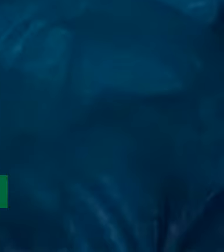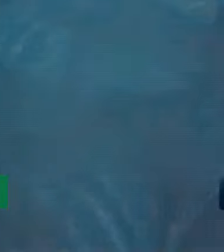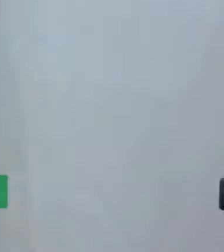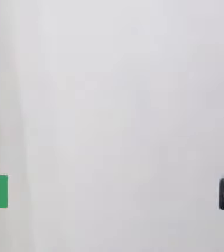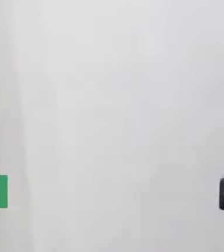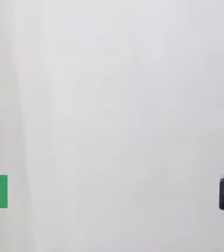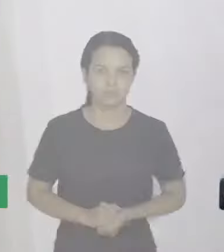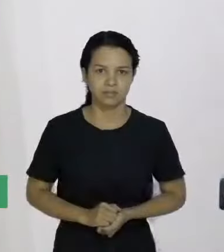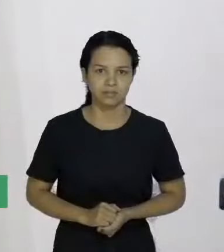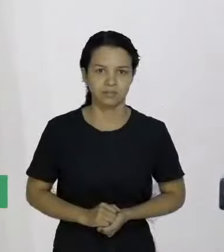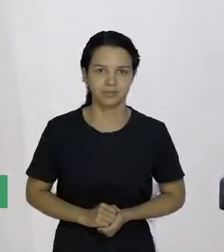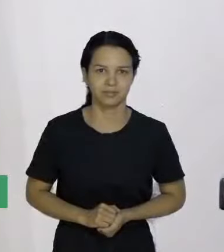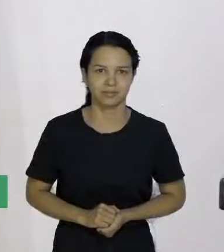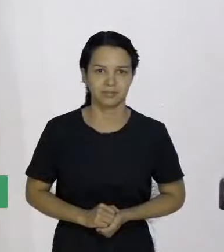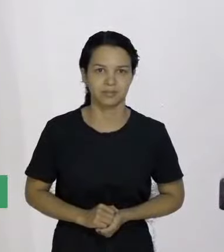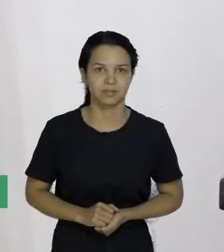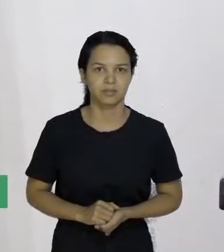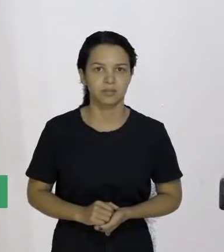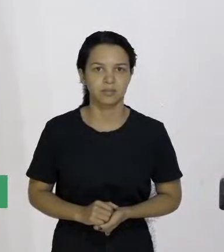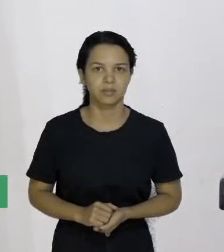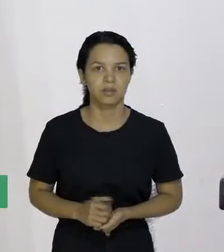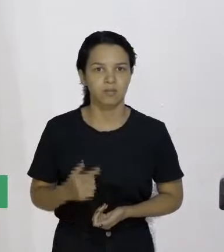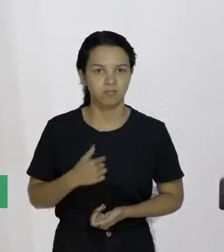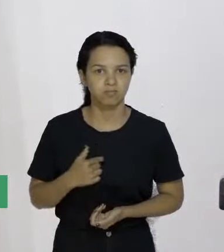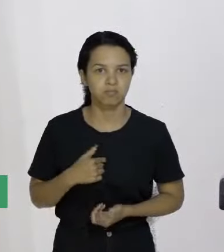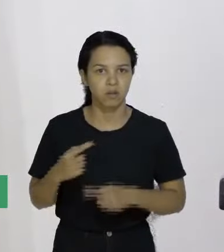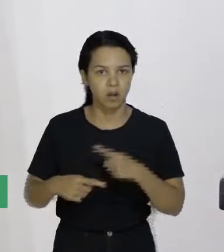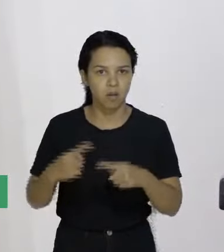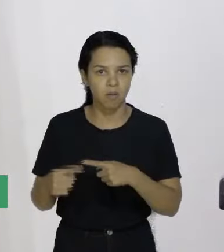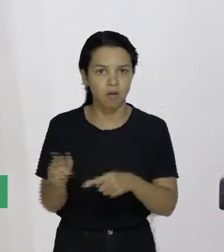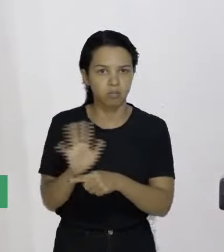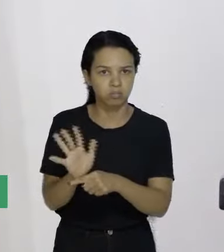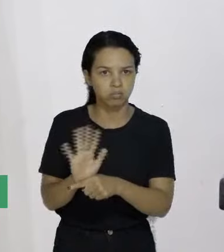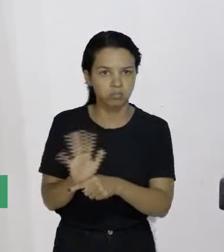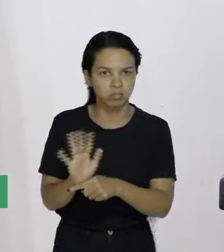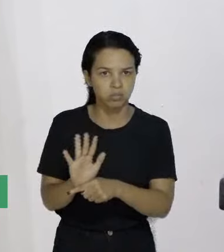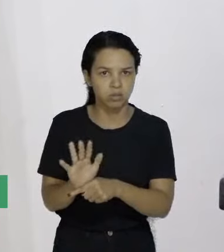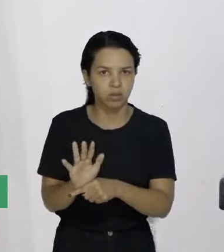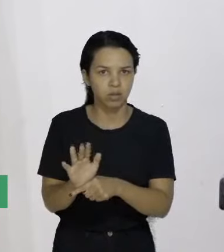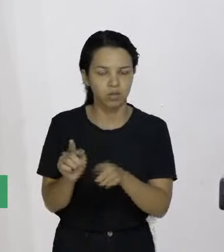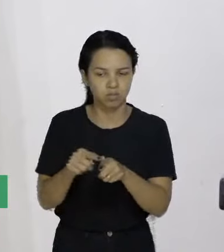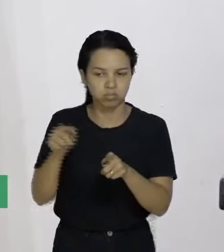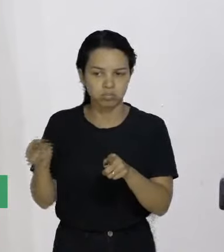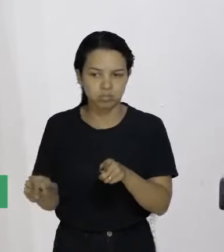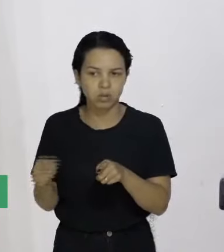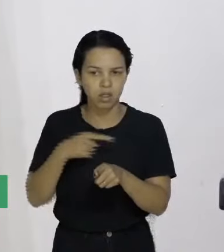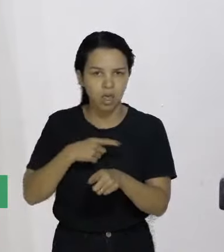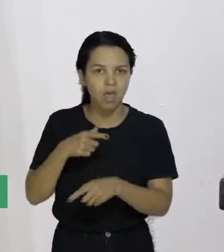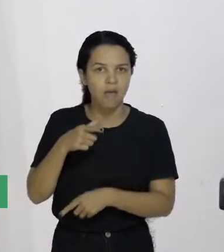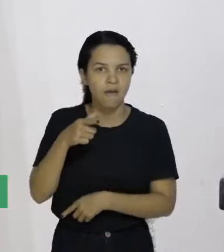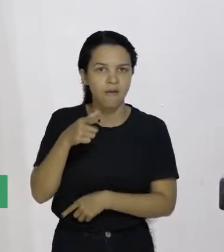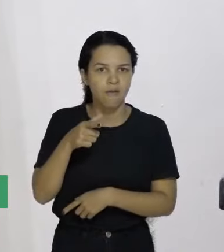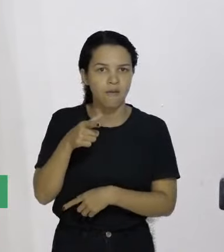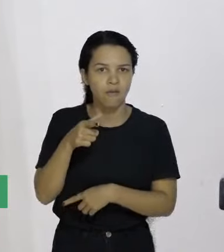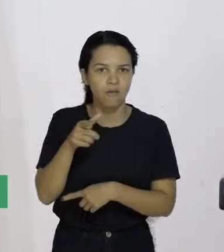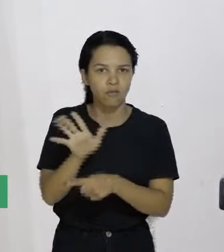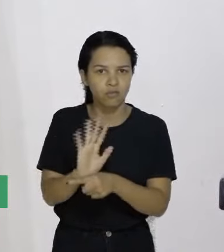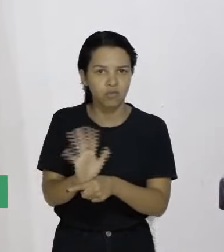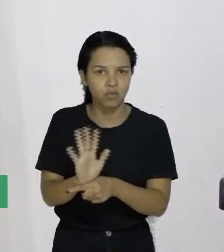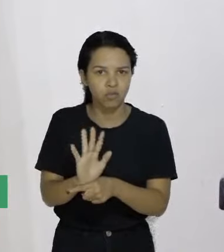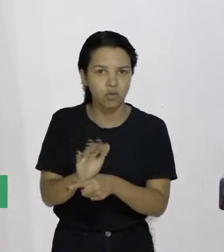eu vou disponibilizar Depois todo o vídeo Aonde a mãe relata o que vem acontecendo